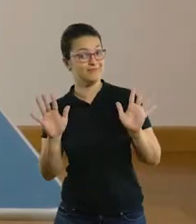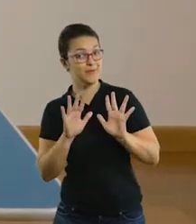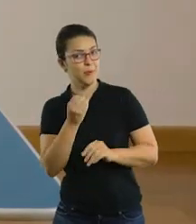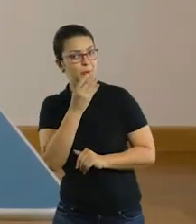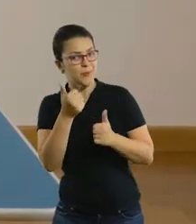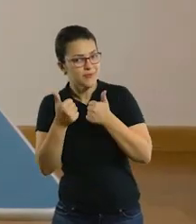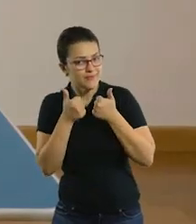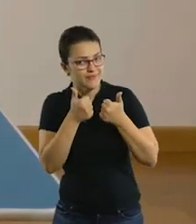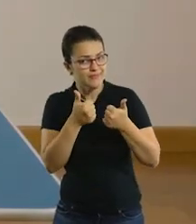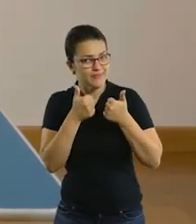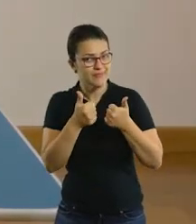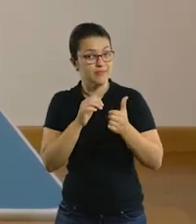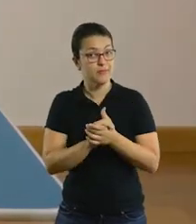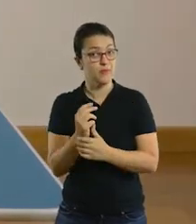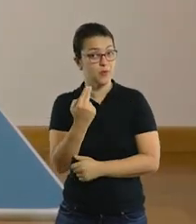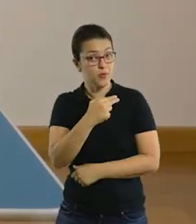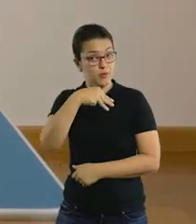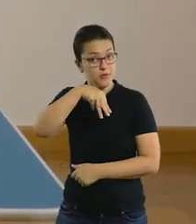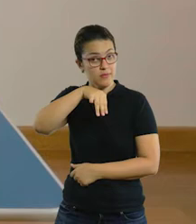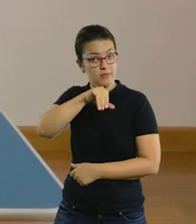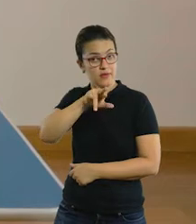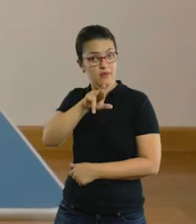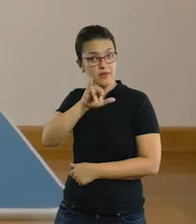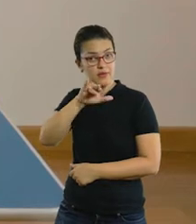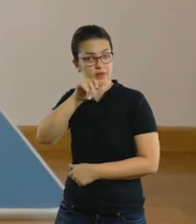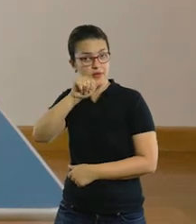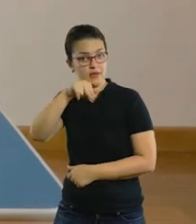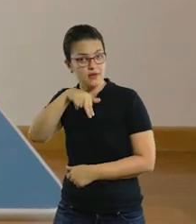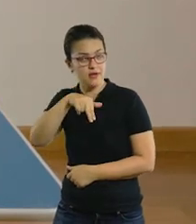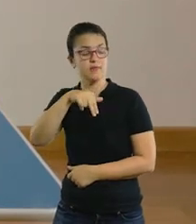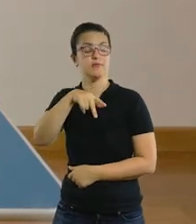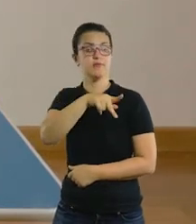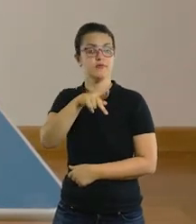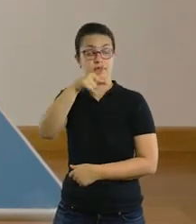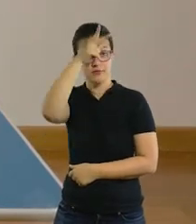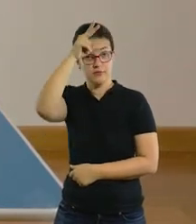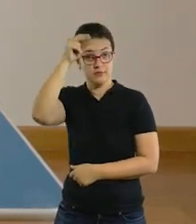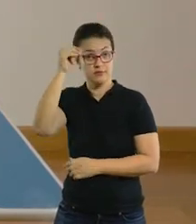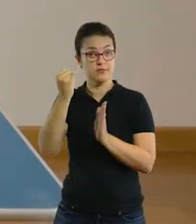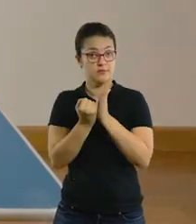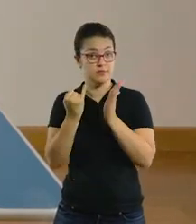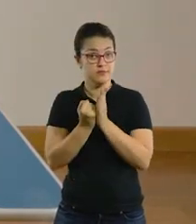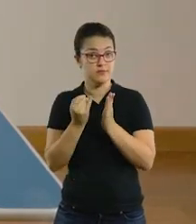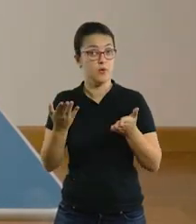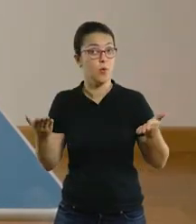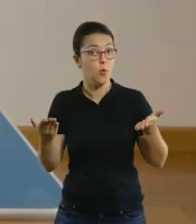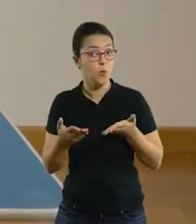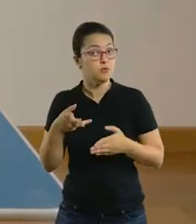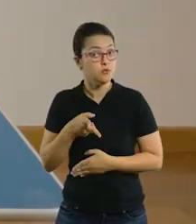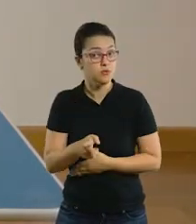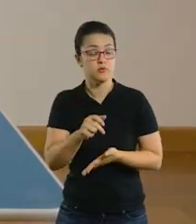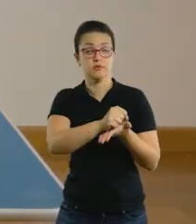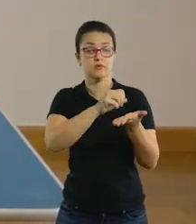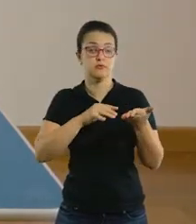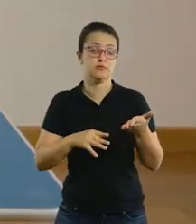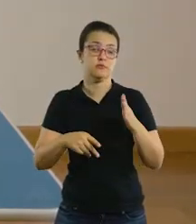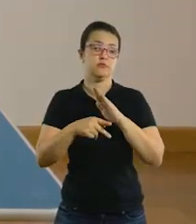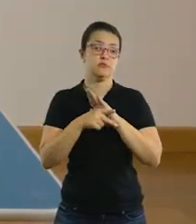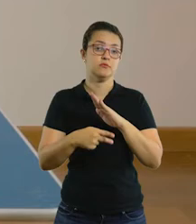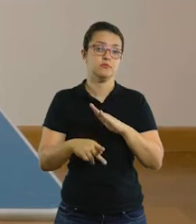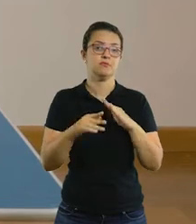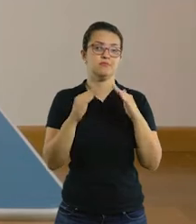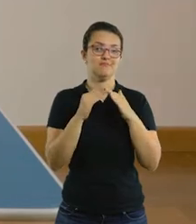Olá, pessoal, tudo bem? Eu sou a professora Miriam Teles, da Rede Municipal de Itapevi, e hoje a gente vai dar sequência às atividades